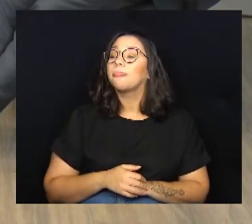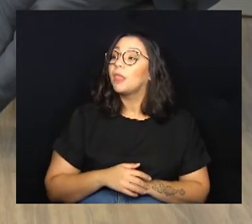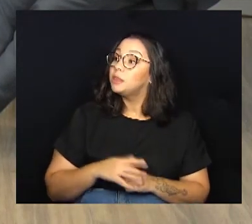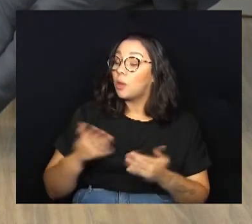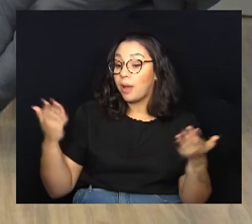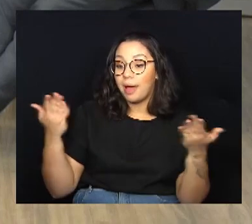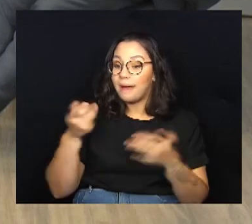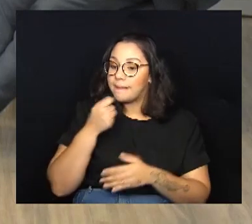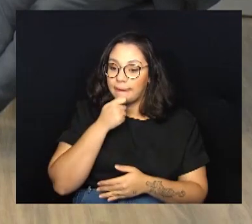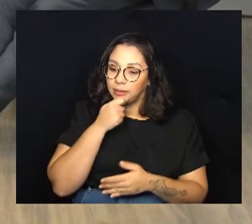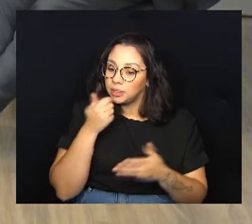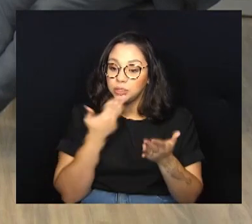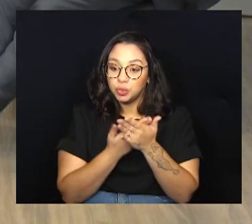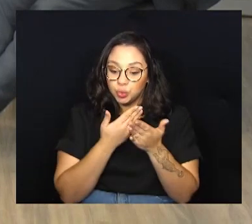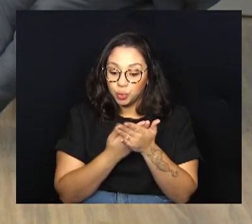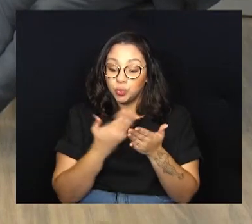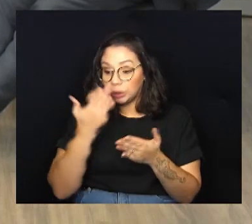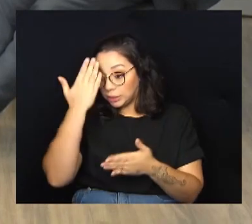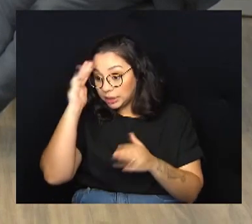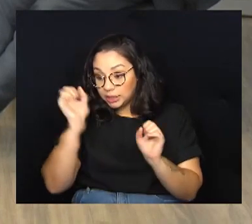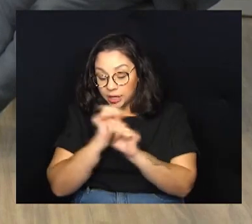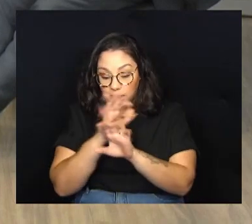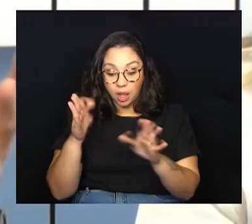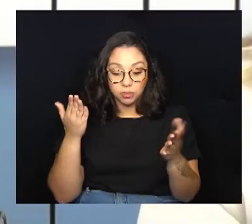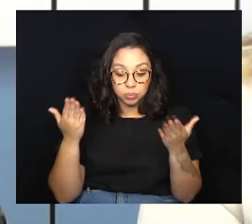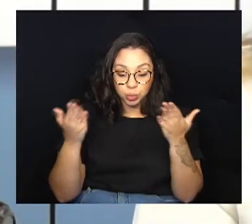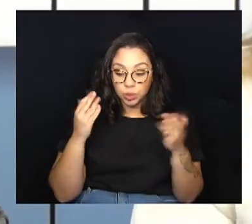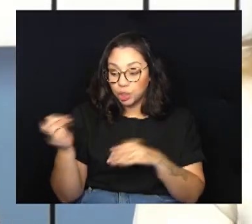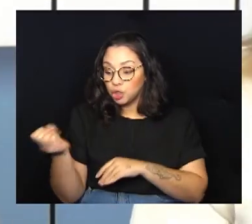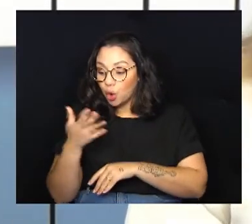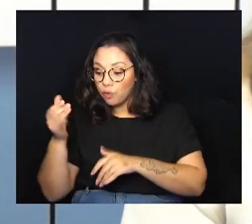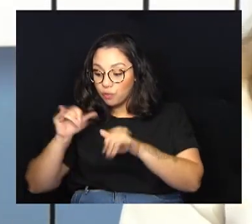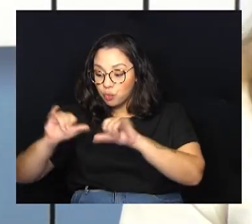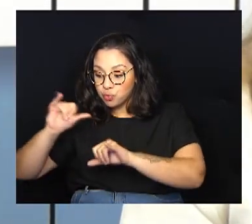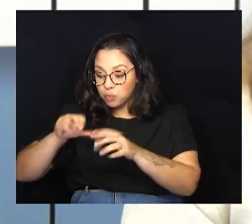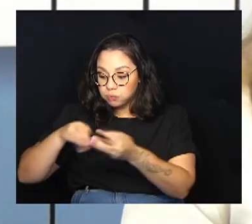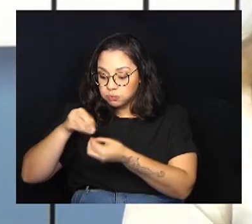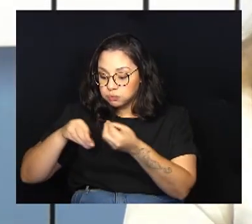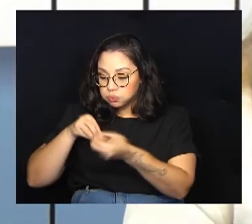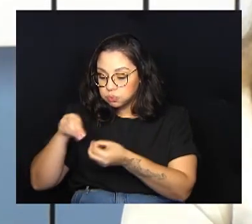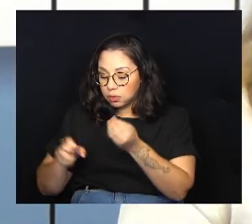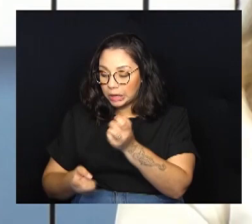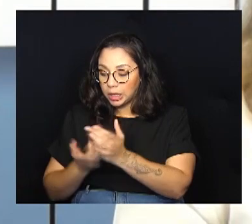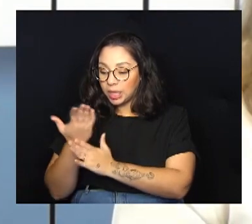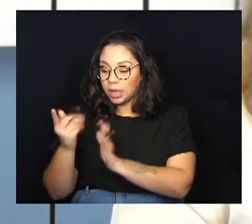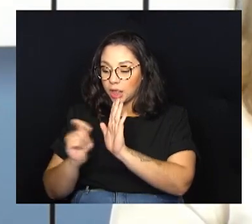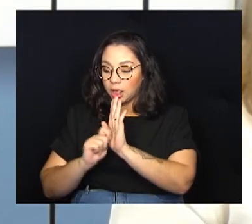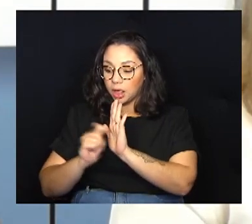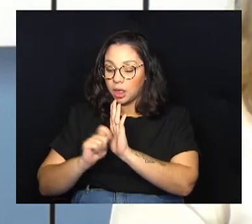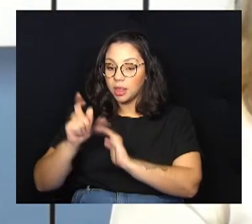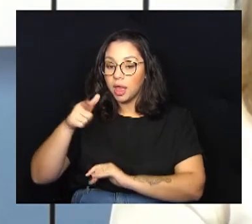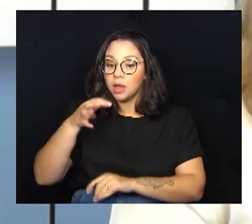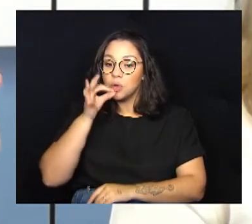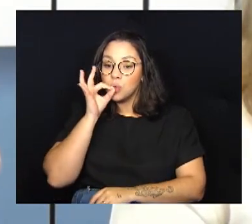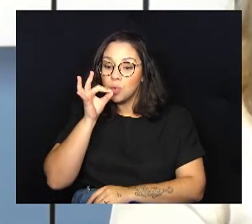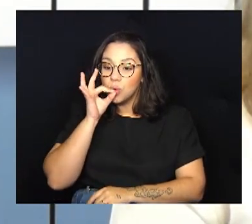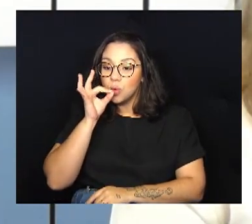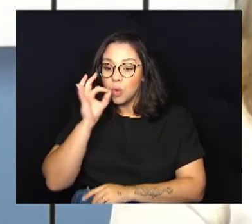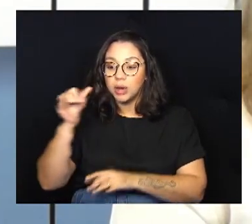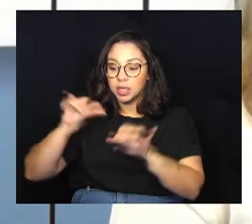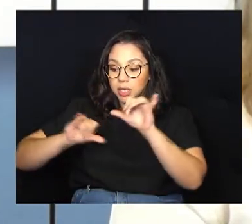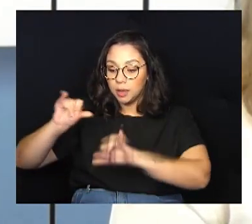Agora, vereador, o senhor, inclusive, eu volto a falar da questão da prevenção, o senhor falou da escola. Como hoje, vamos supor, a gente